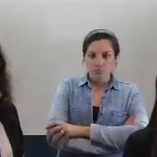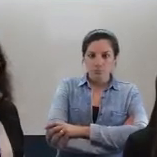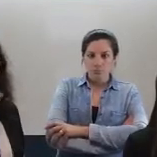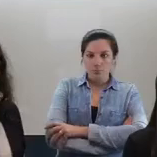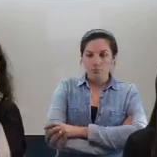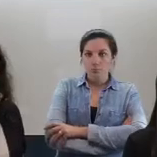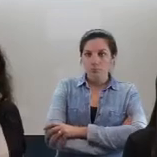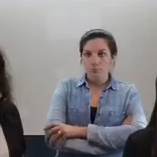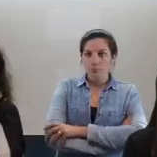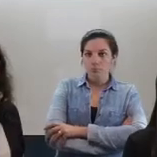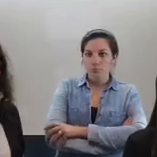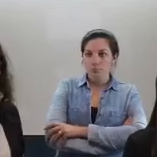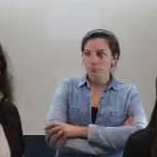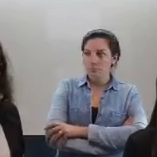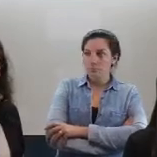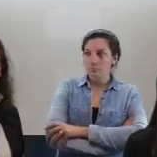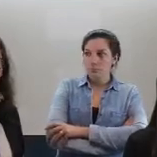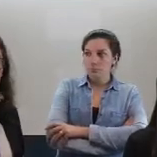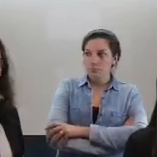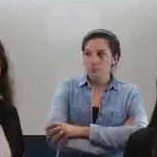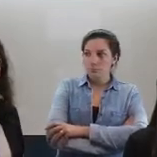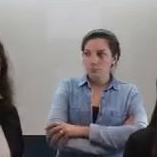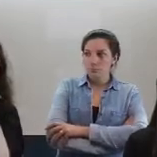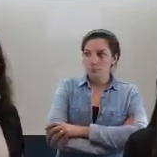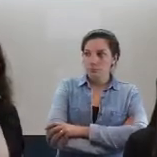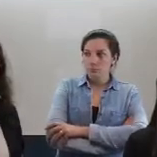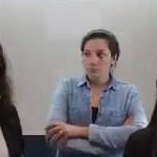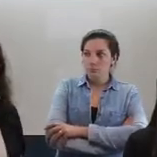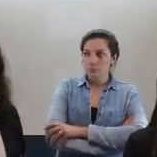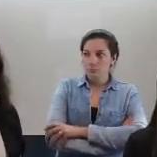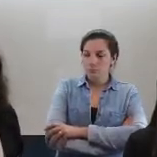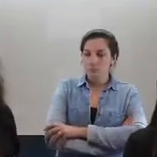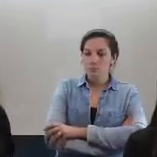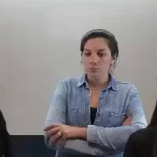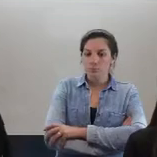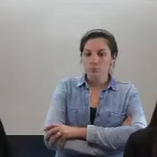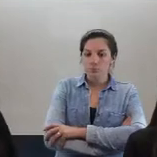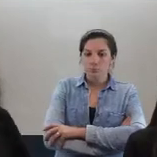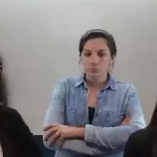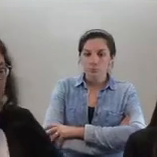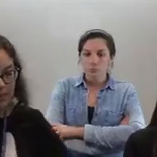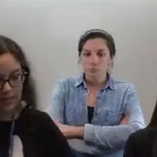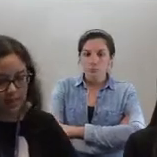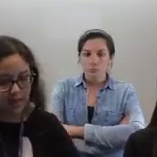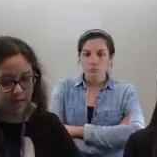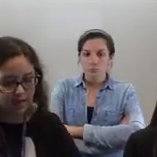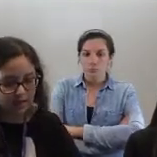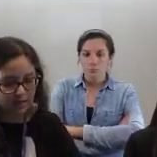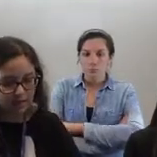A ABNT, ela pode ser acessada somente, então, aqui no perímetro da UNO Chapecó. Então, a